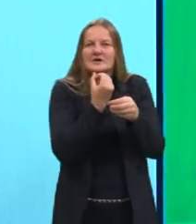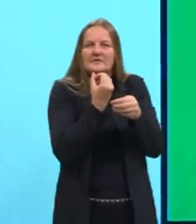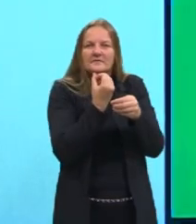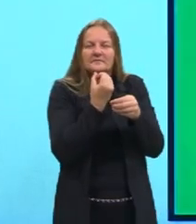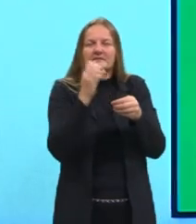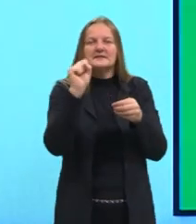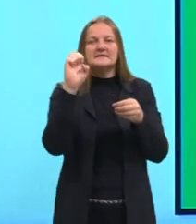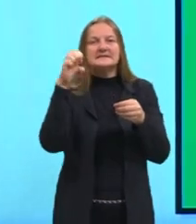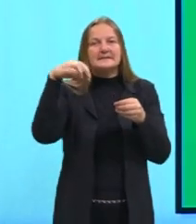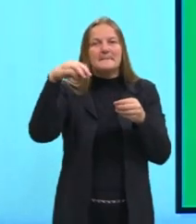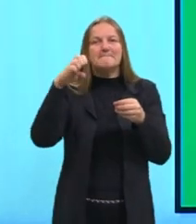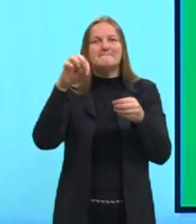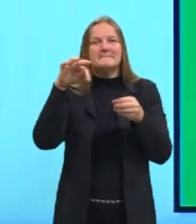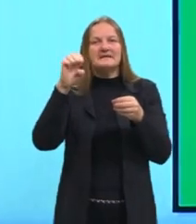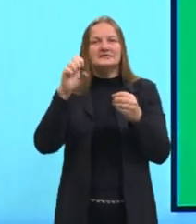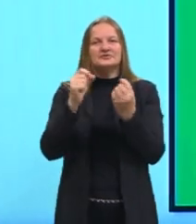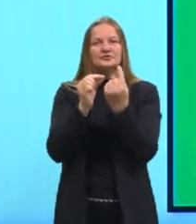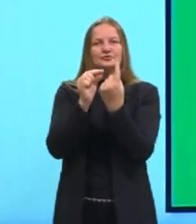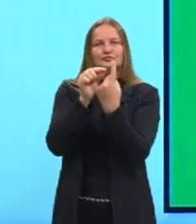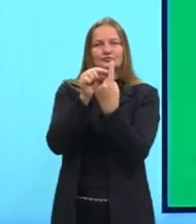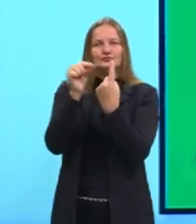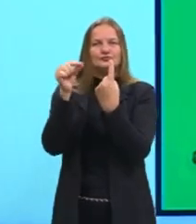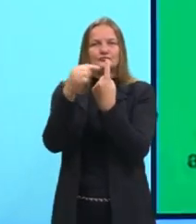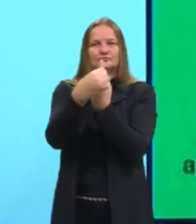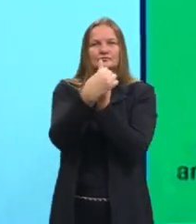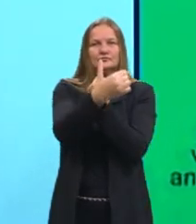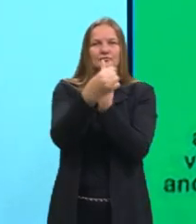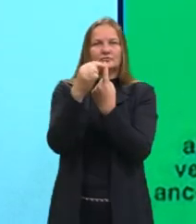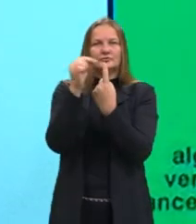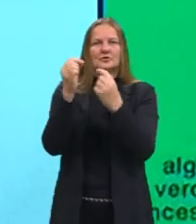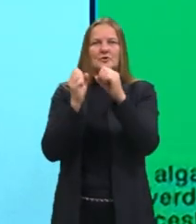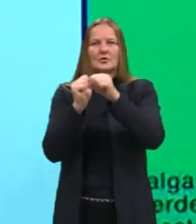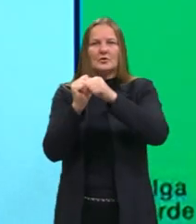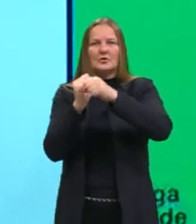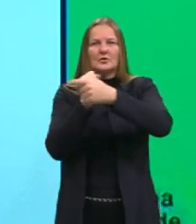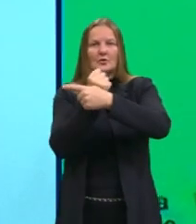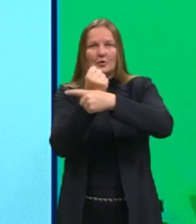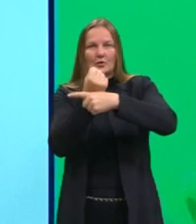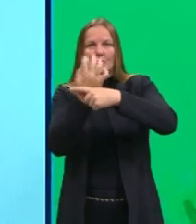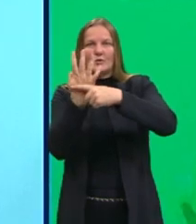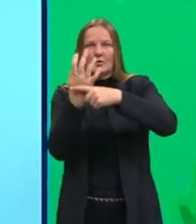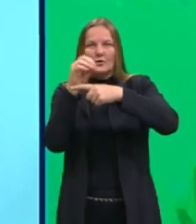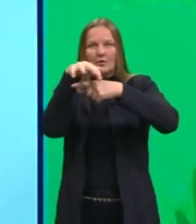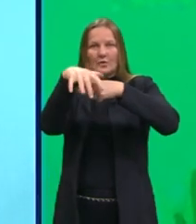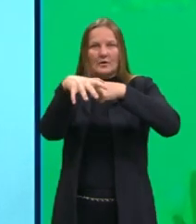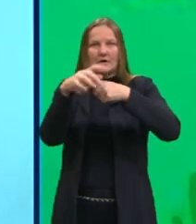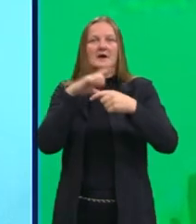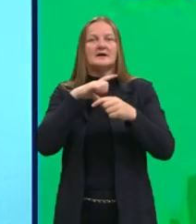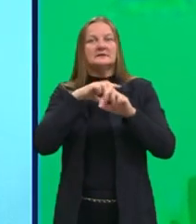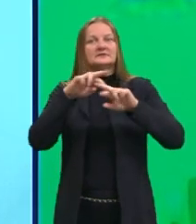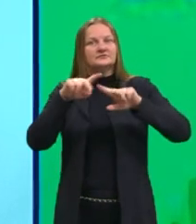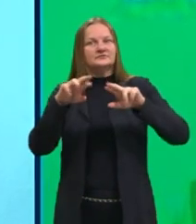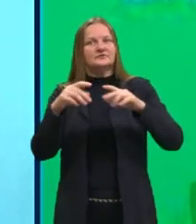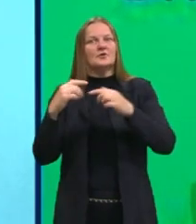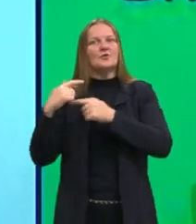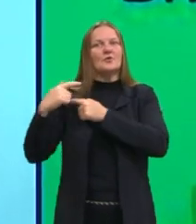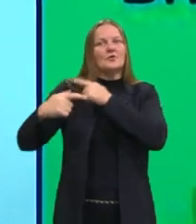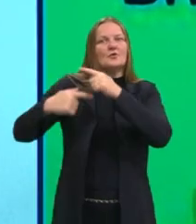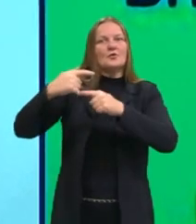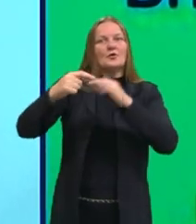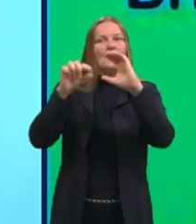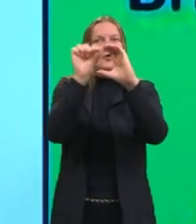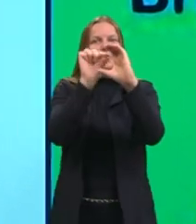crescimento lateral as plantas e daí as pteridófitas que ficam para trás e surgem as gimnospermas